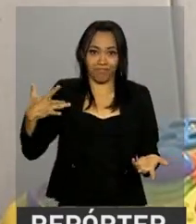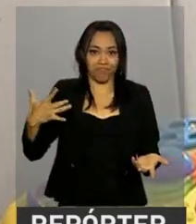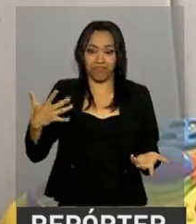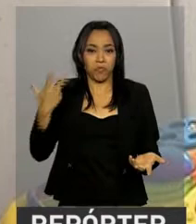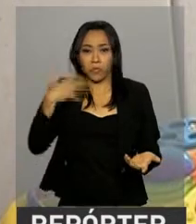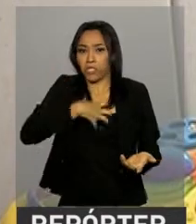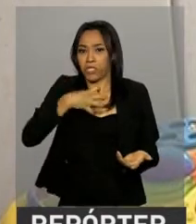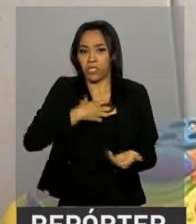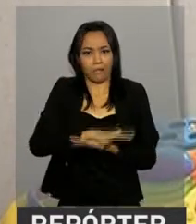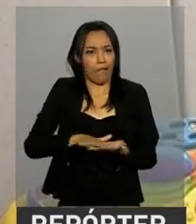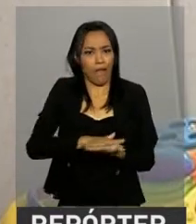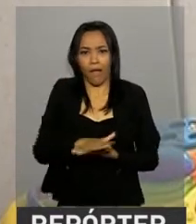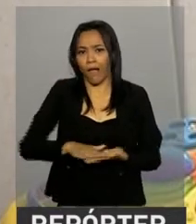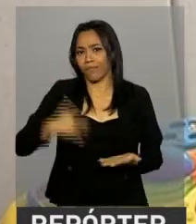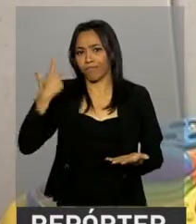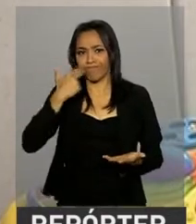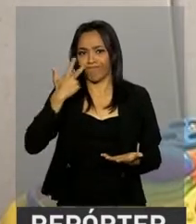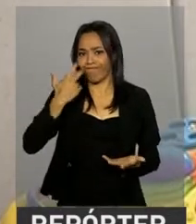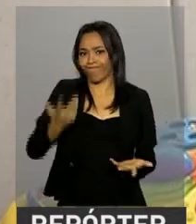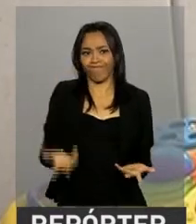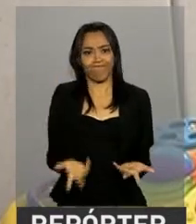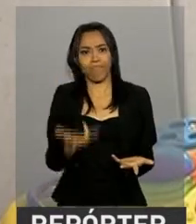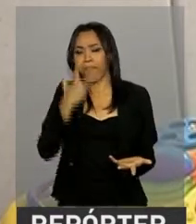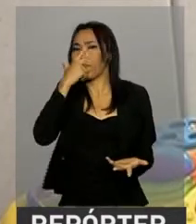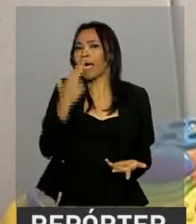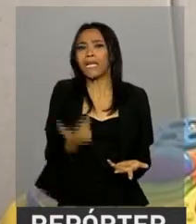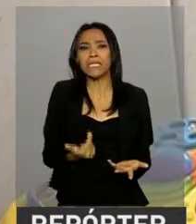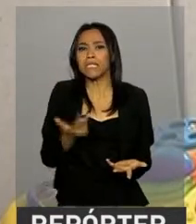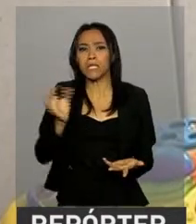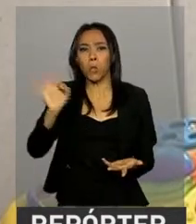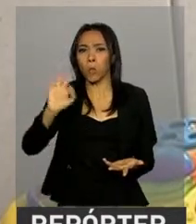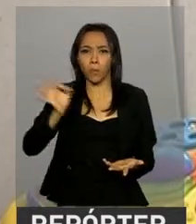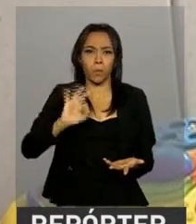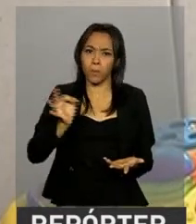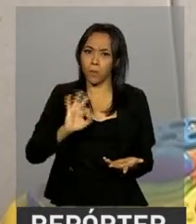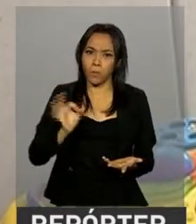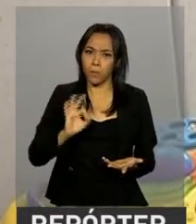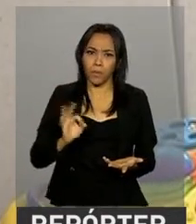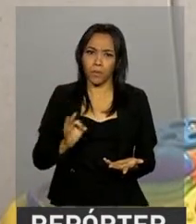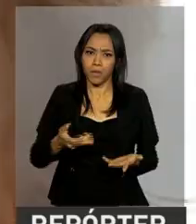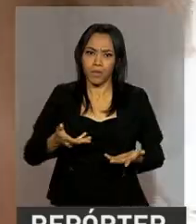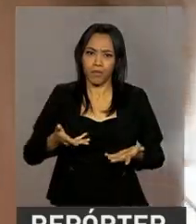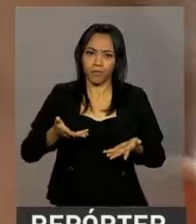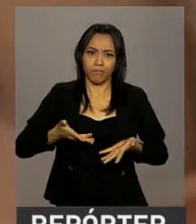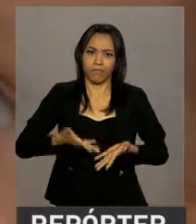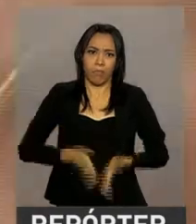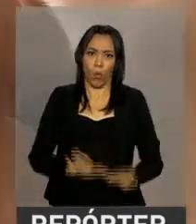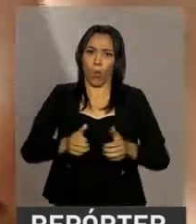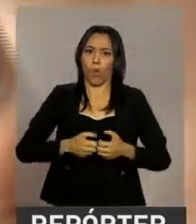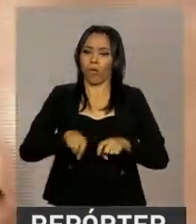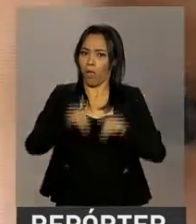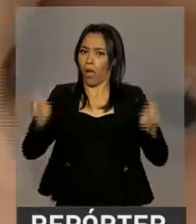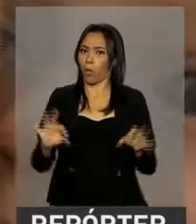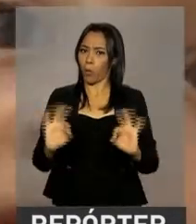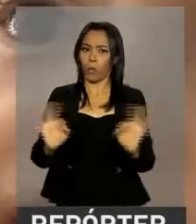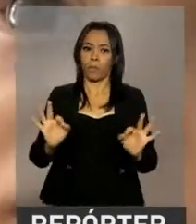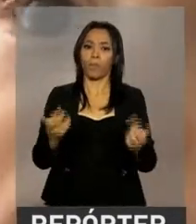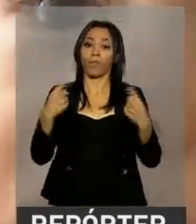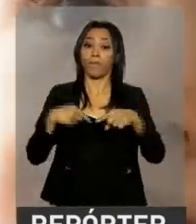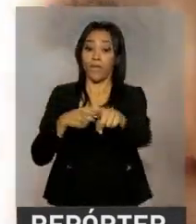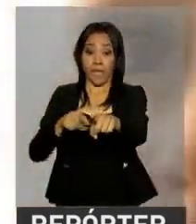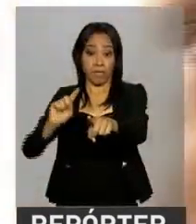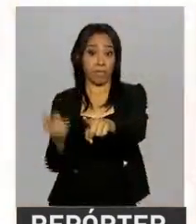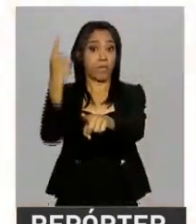absolutamente nada era como se não tivesse passado por com esse procedimento adriana participou da fase piloto